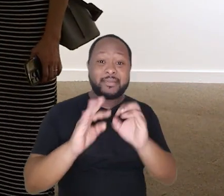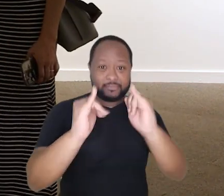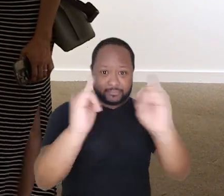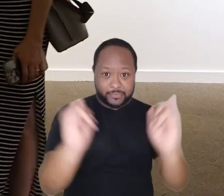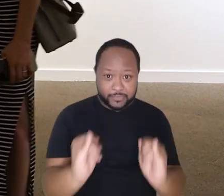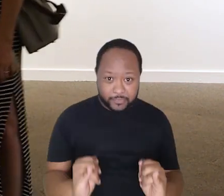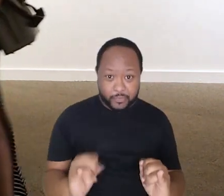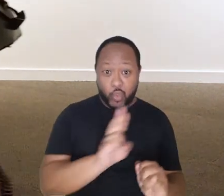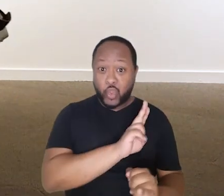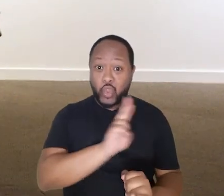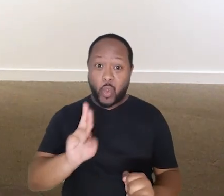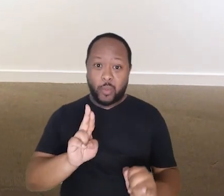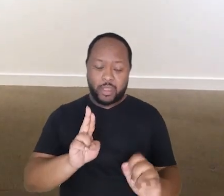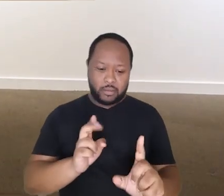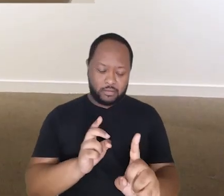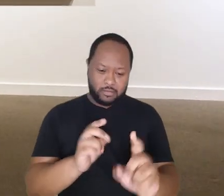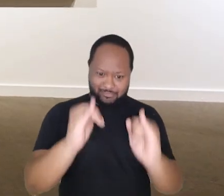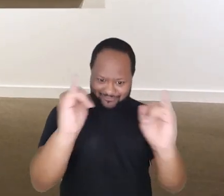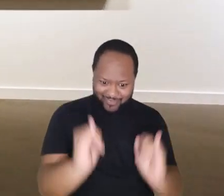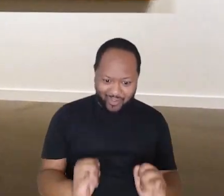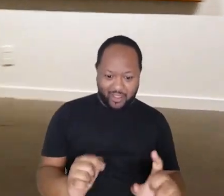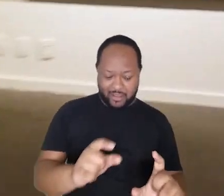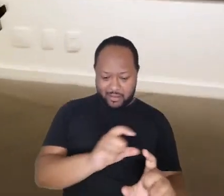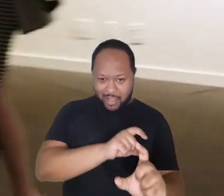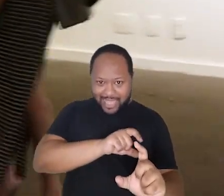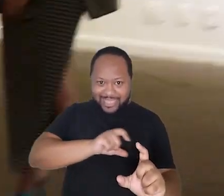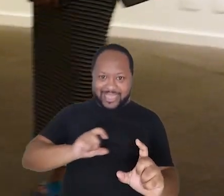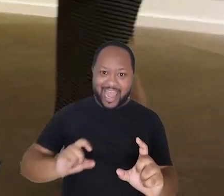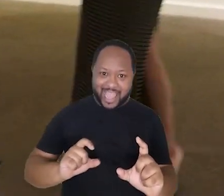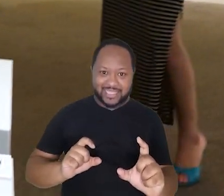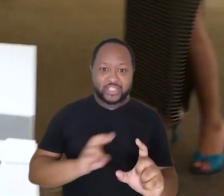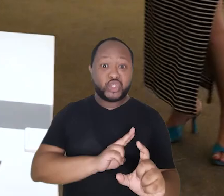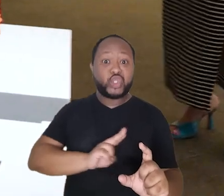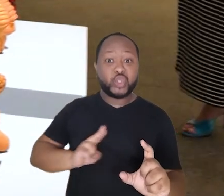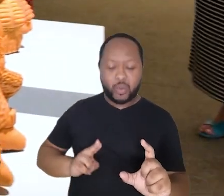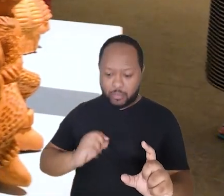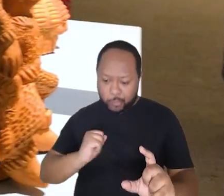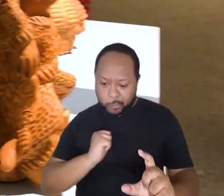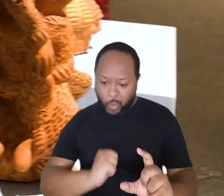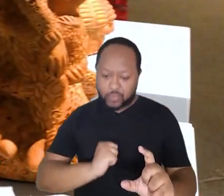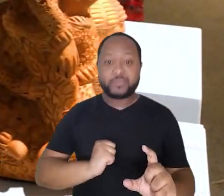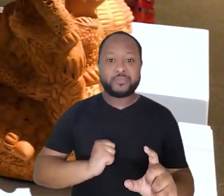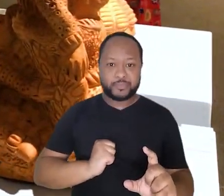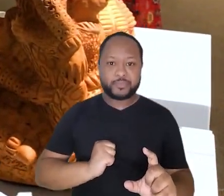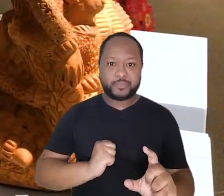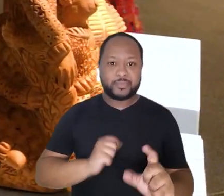aqui atrás. Dá para ver, ó. Américo Neto.